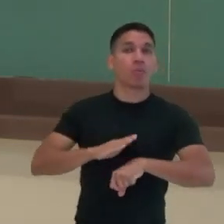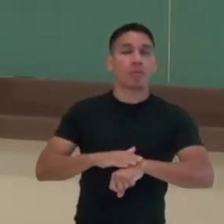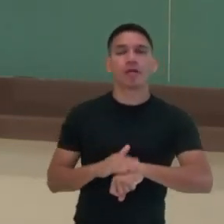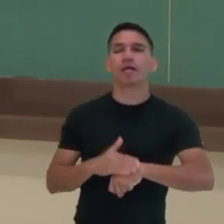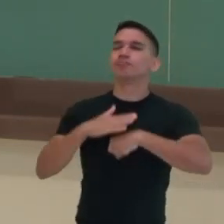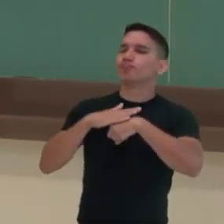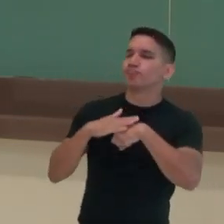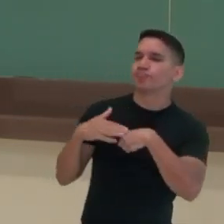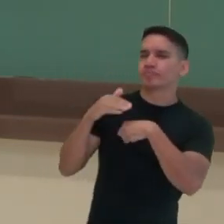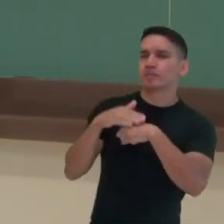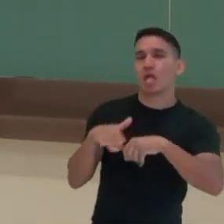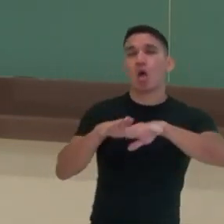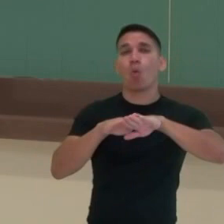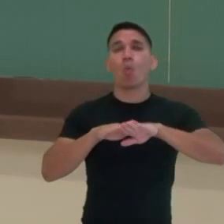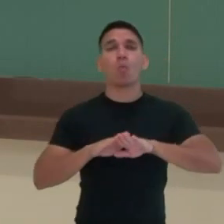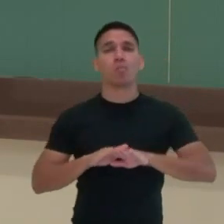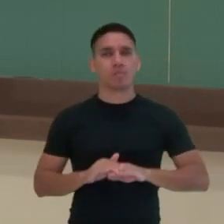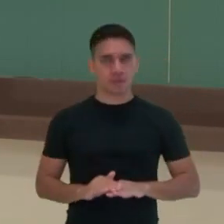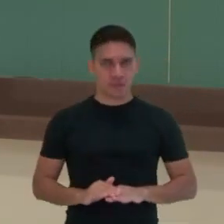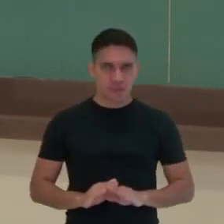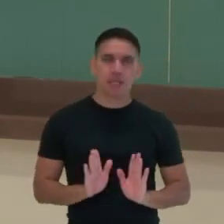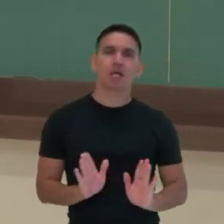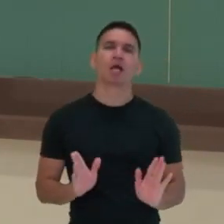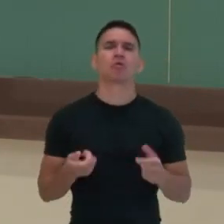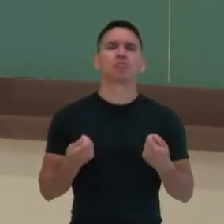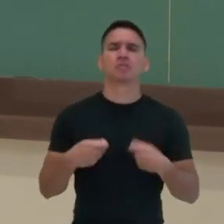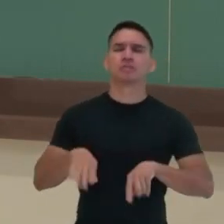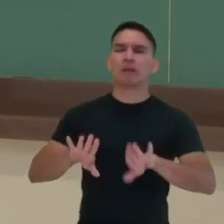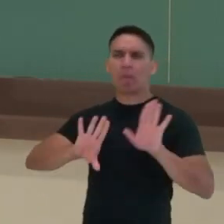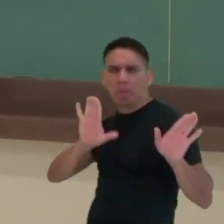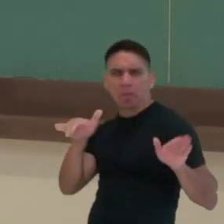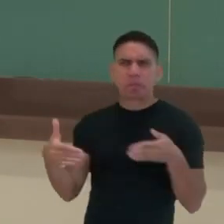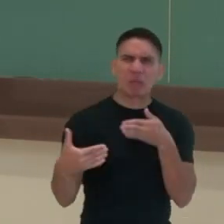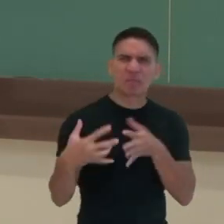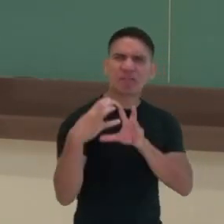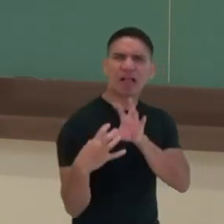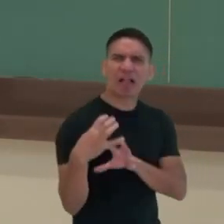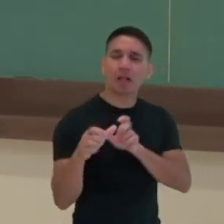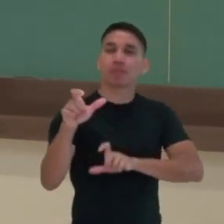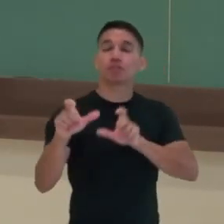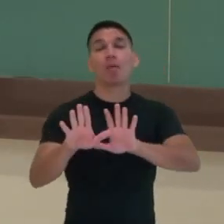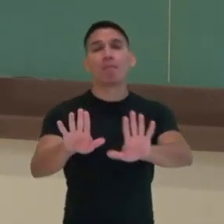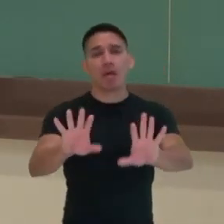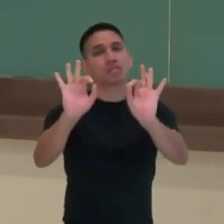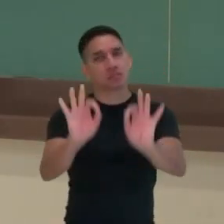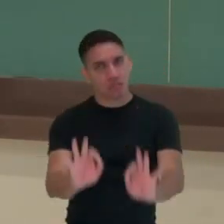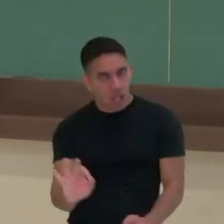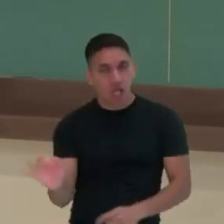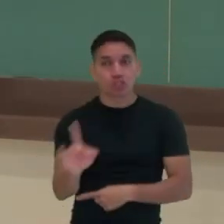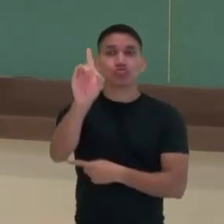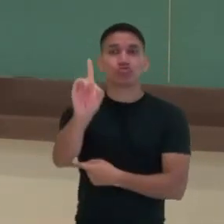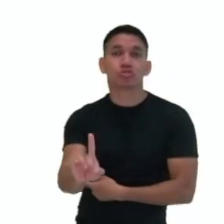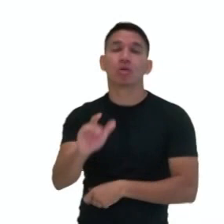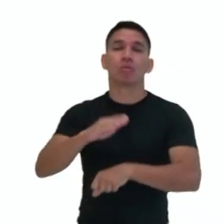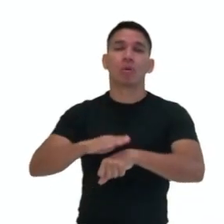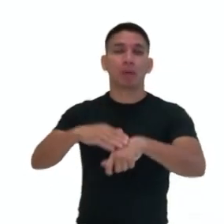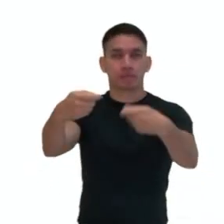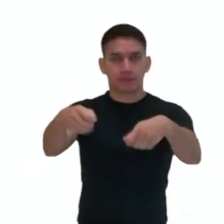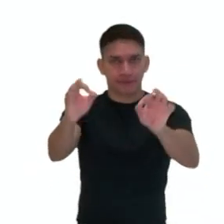da humildade, né? Não se indispondo com as pessoas, mas sim exigindo seus direitos quando estes forem